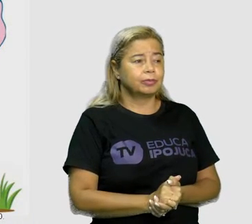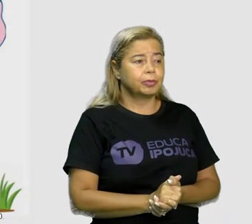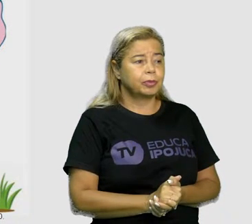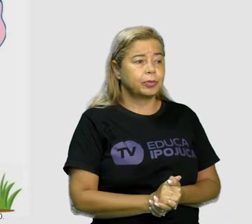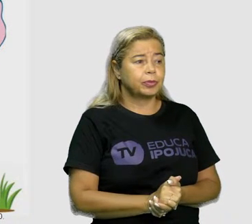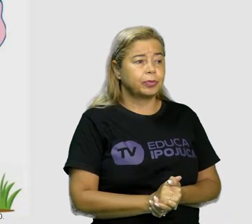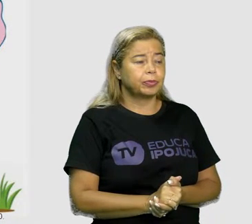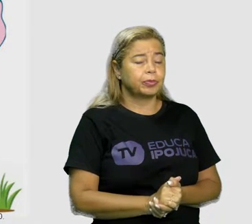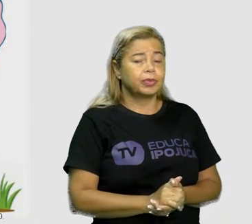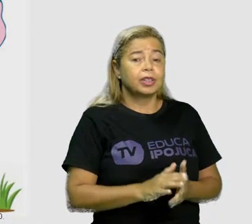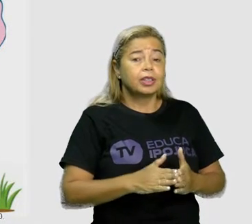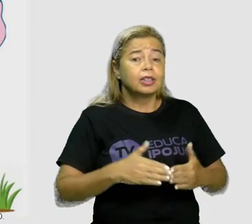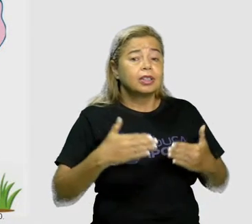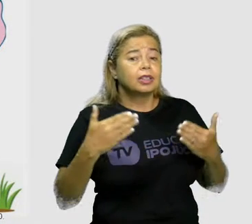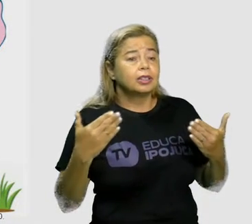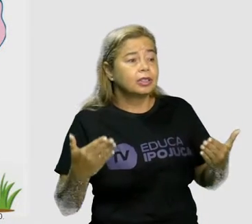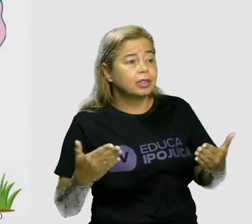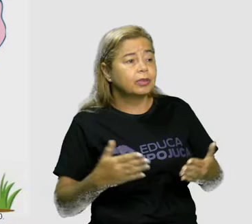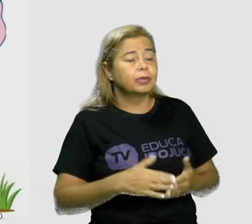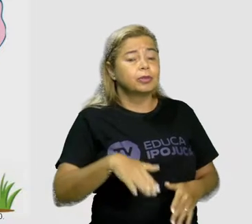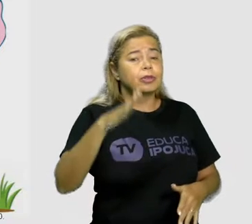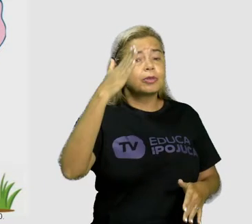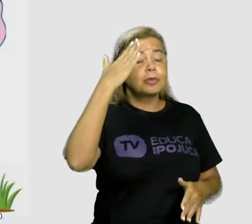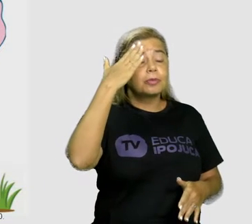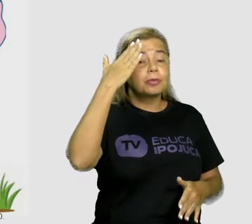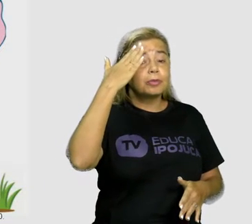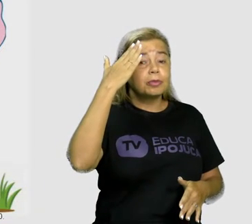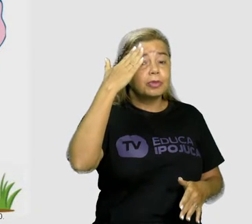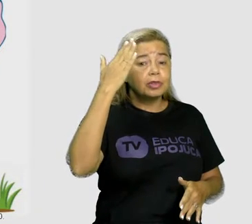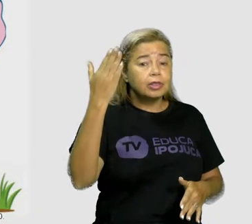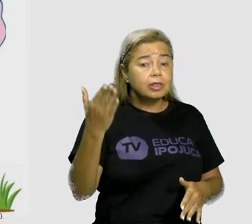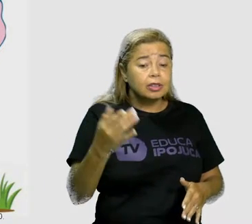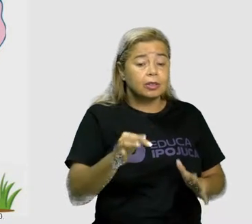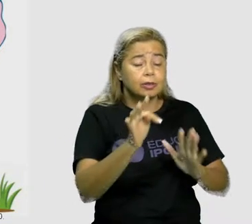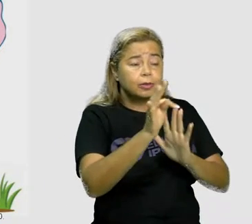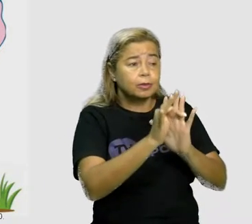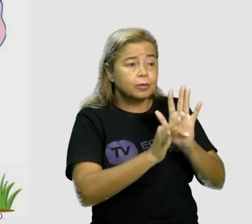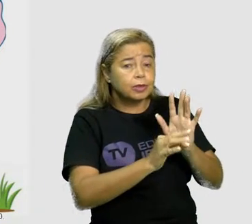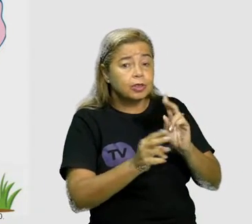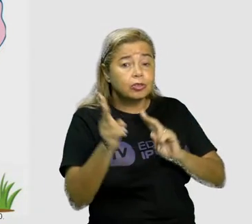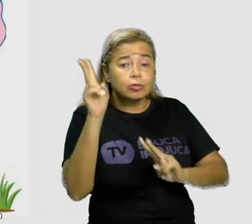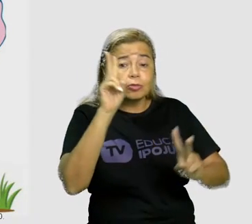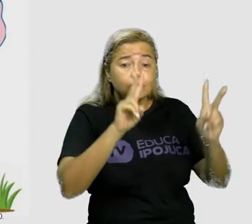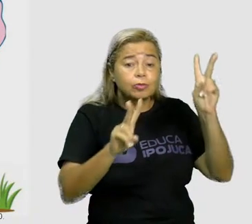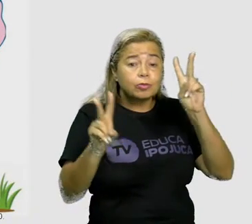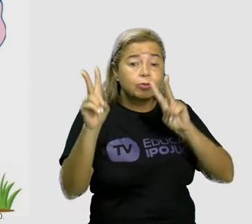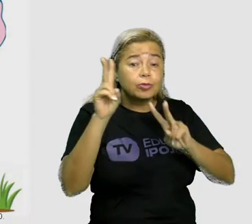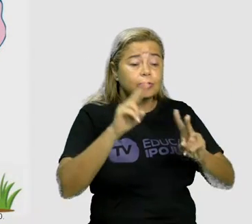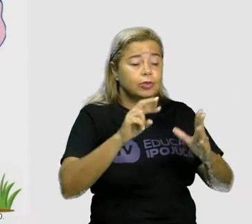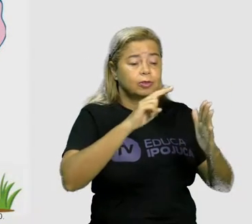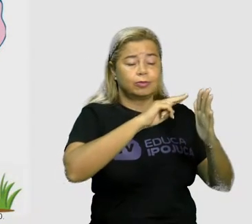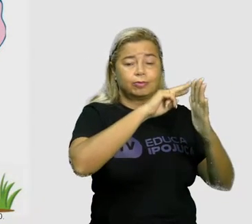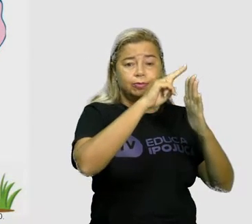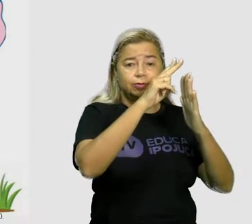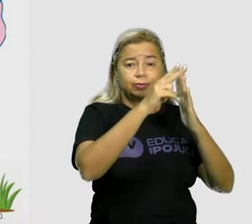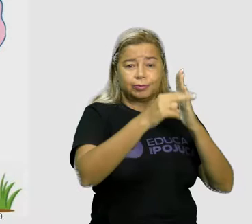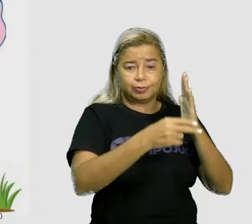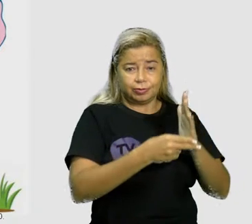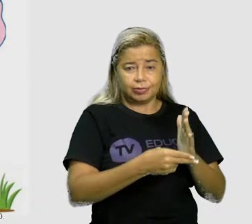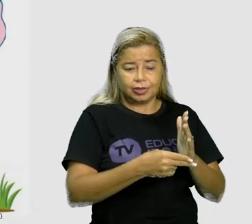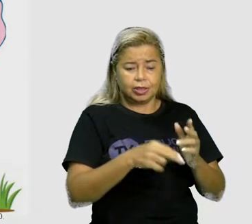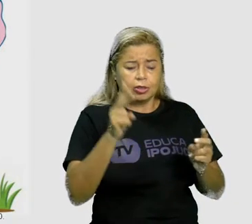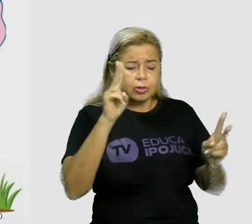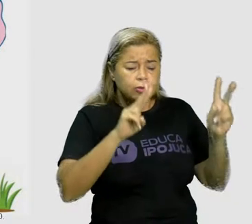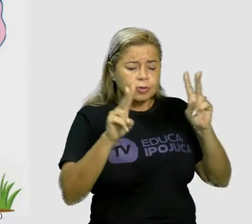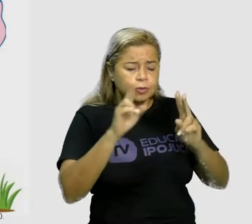o sentido do texto através da ilustração. Quando a gente olha o livro ou o texto, a